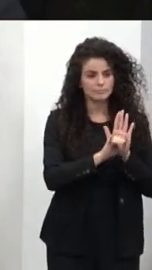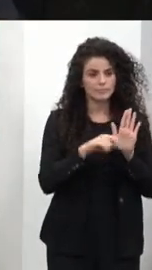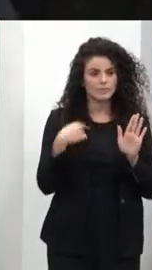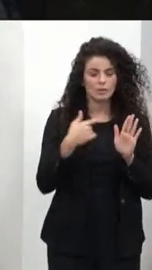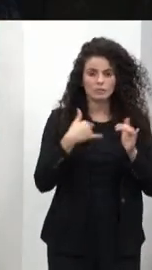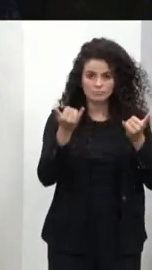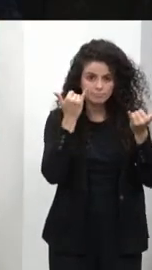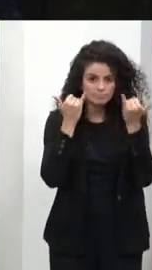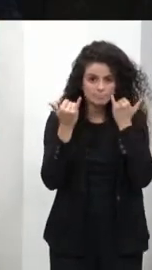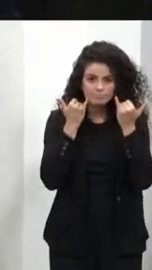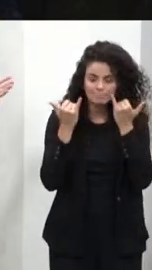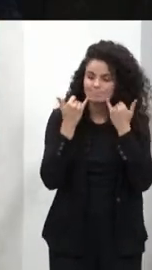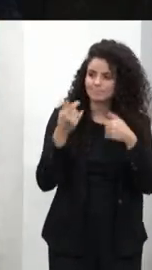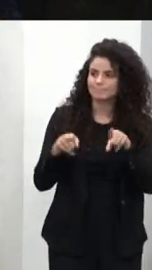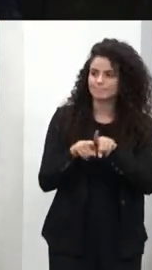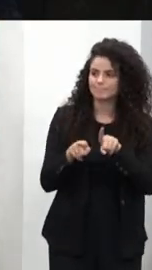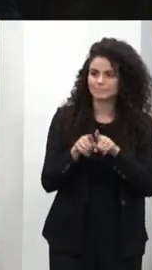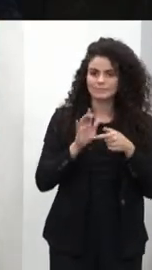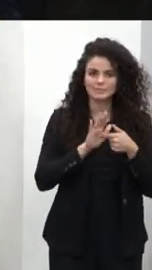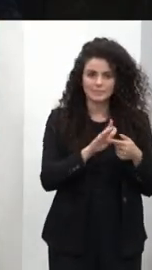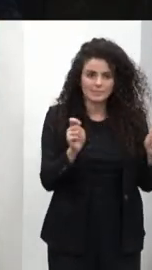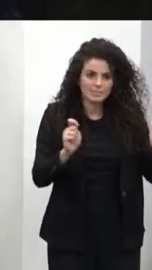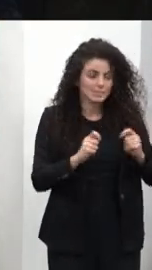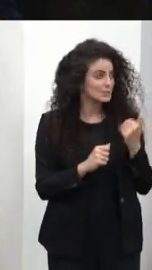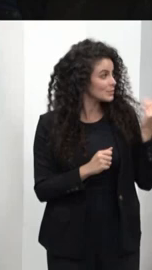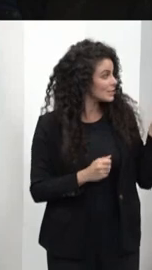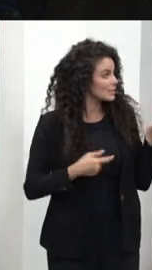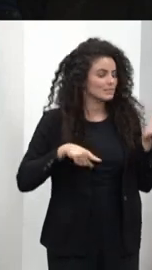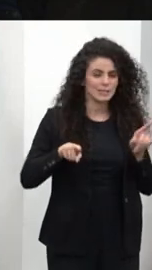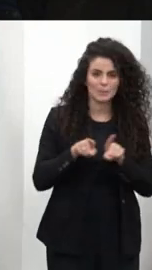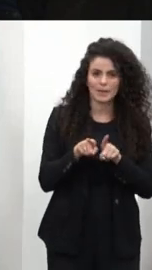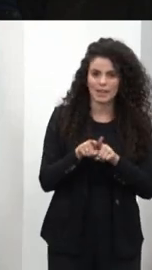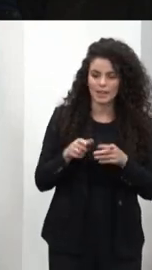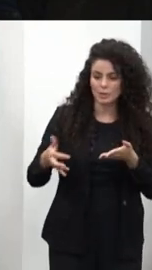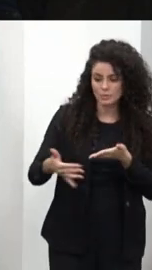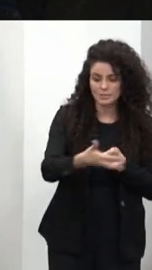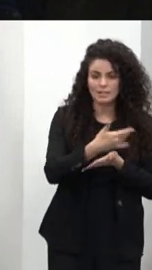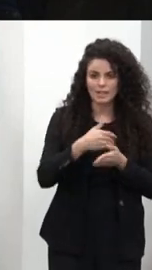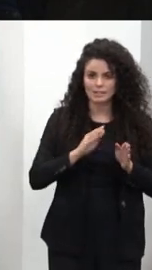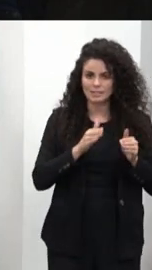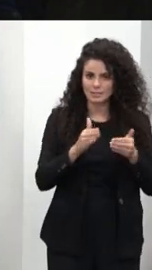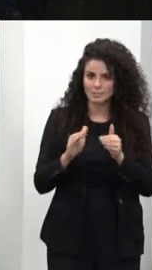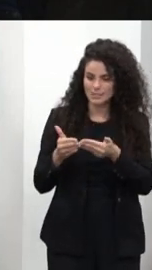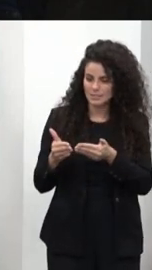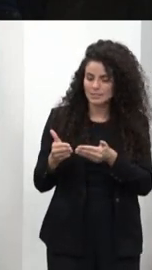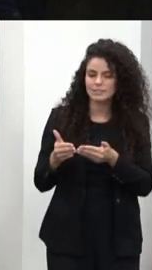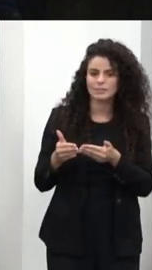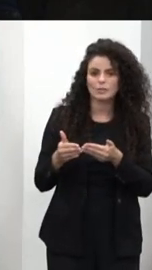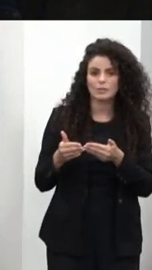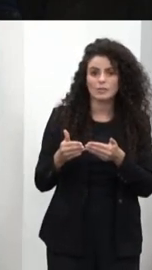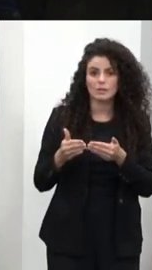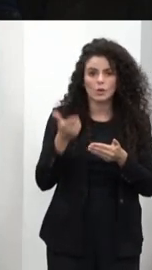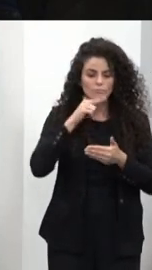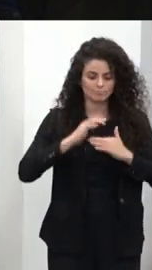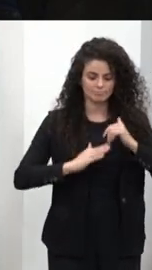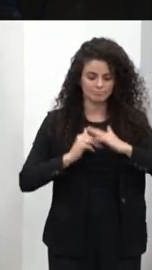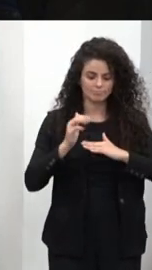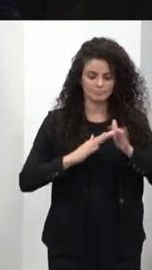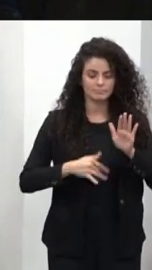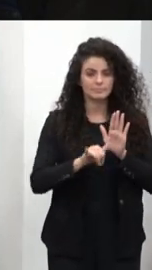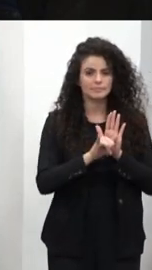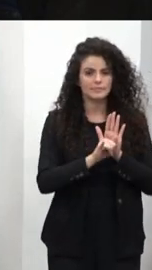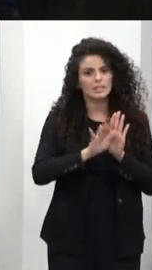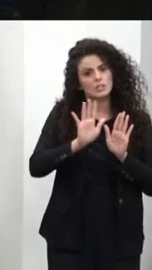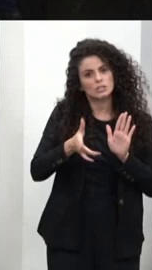mostrar aqui assim que for possível as informações os dados específicos nós vamos construir esses editais então nós já estamos no